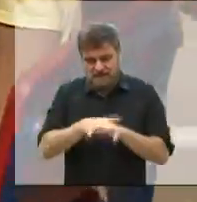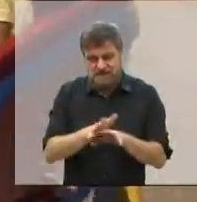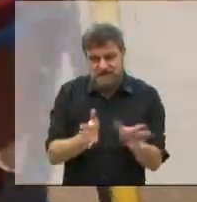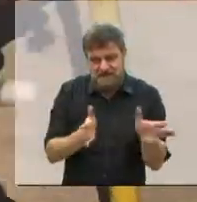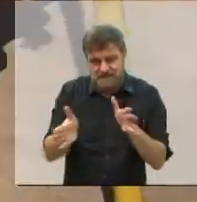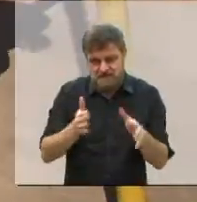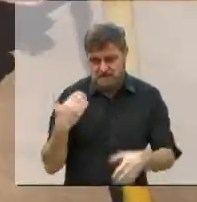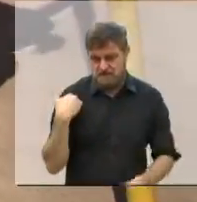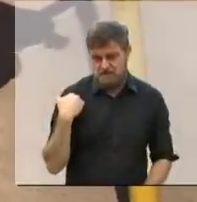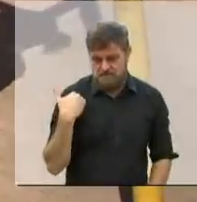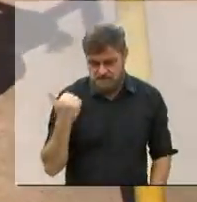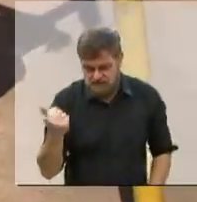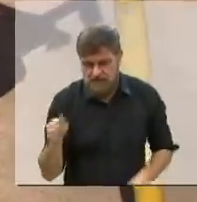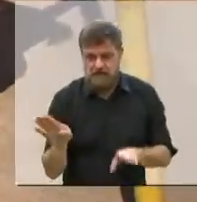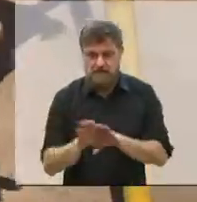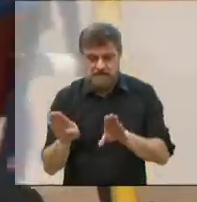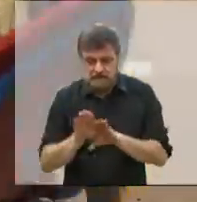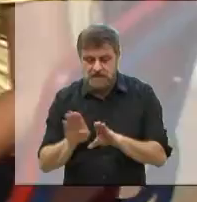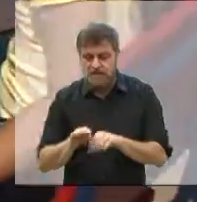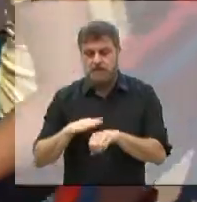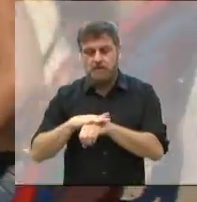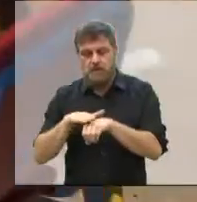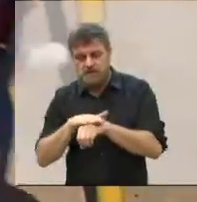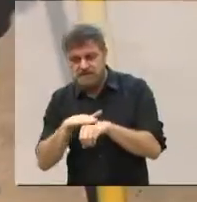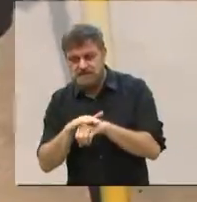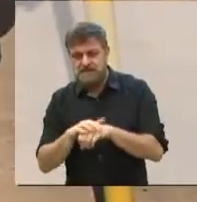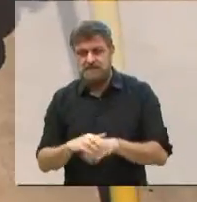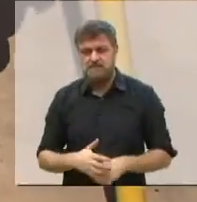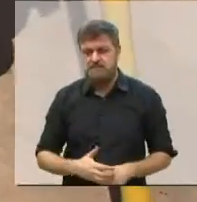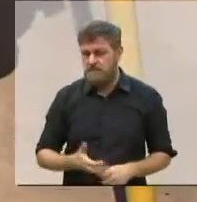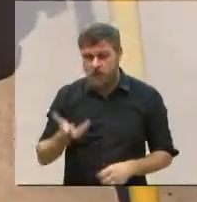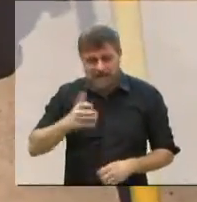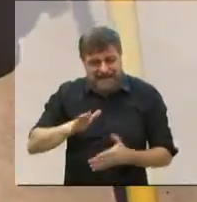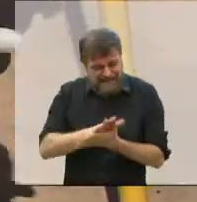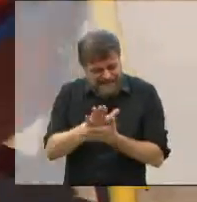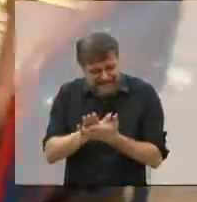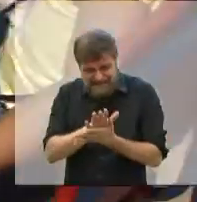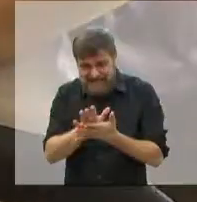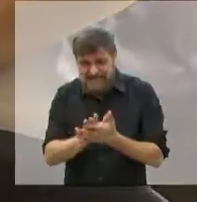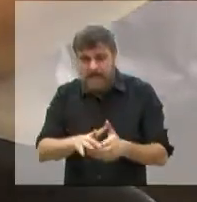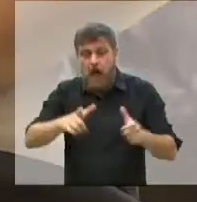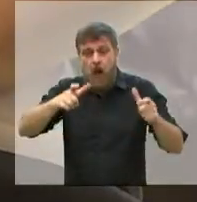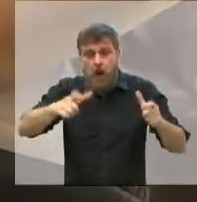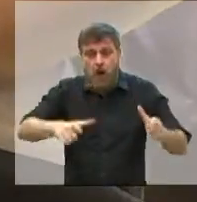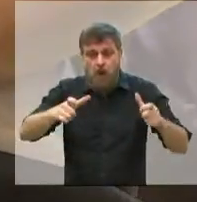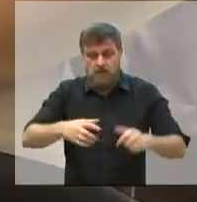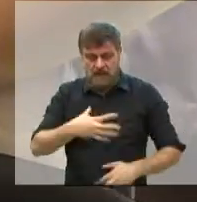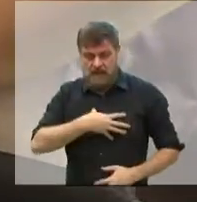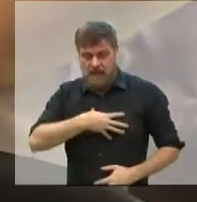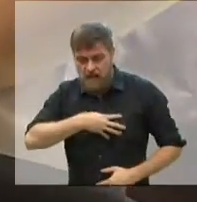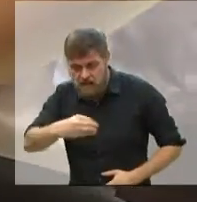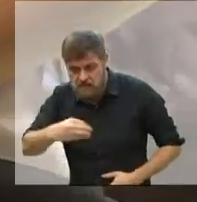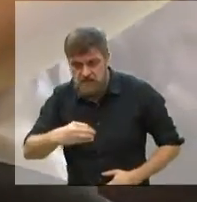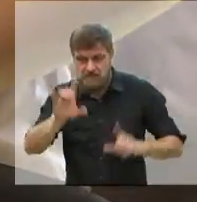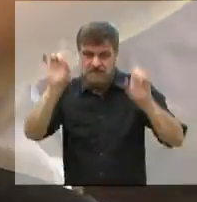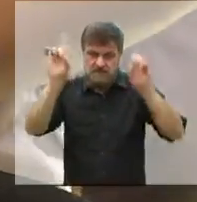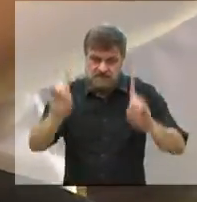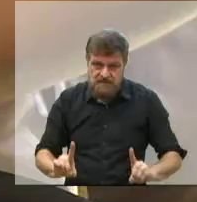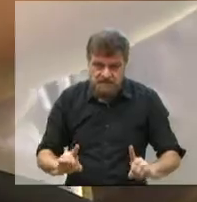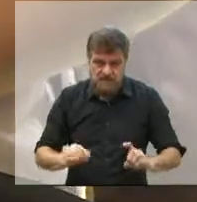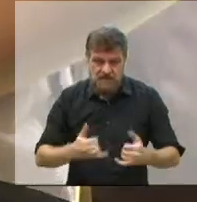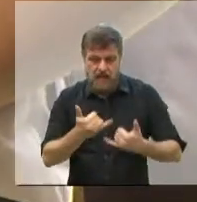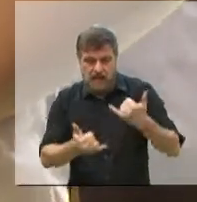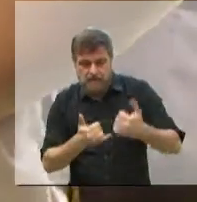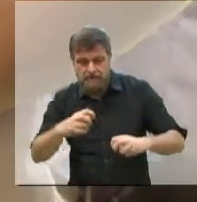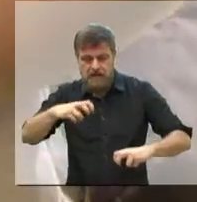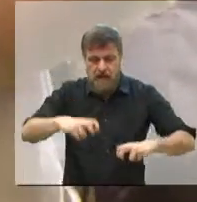me procurar aqui também no gabinete. Olha, elas não queriam nada, elas queriam um parquinho onde os filhos delas deficientes